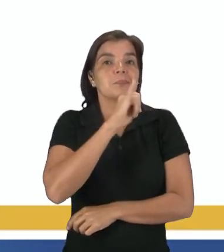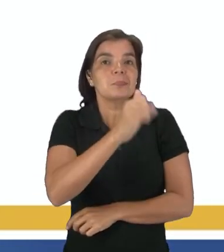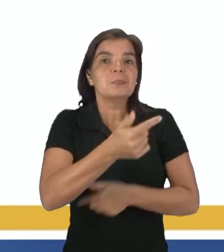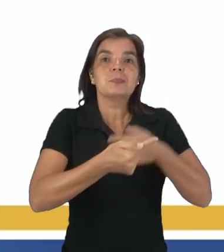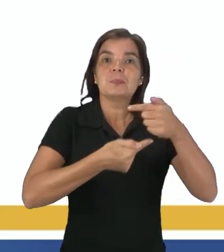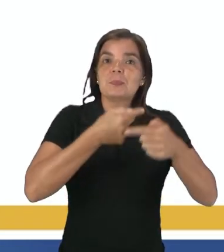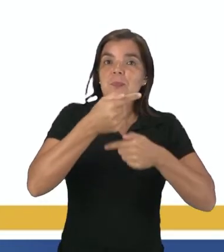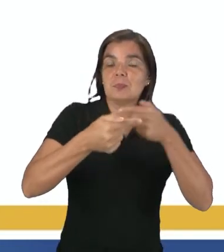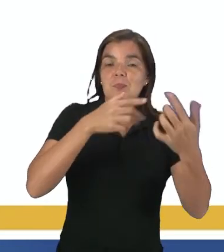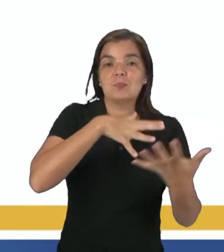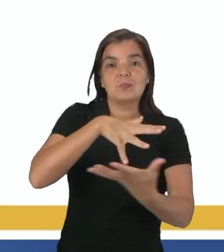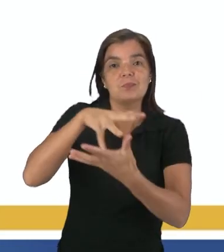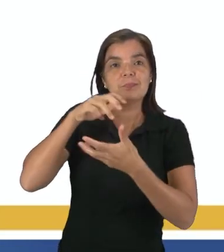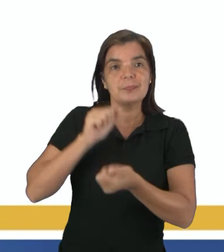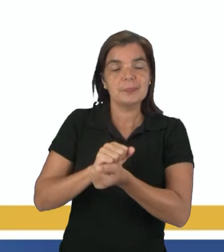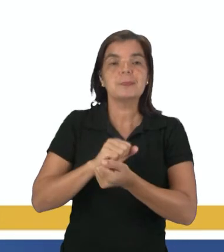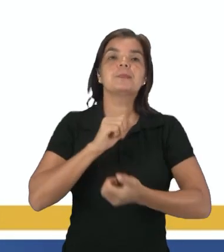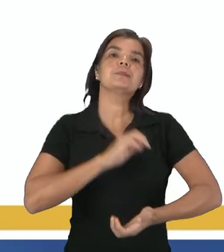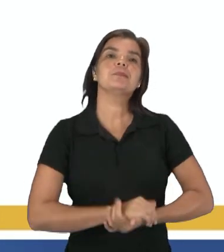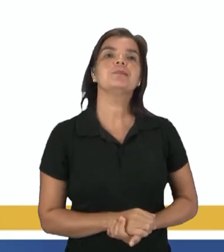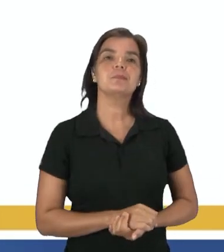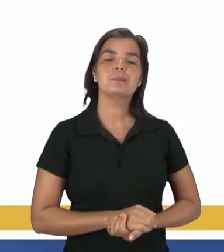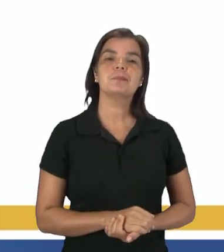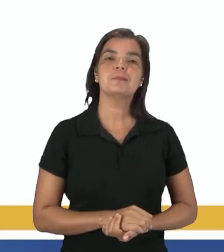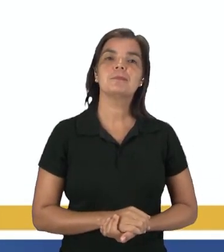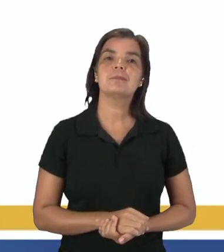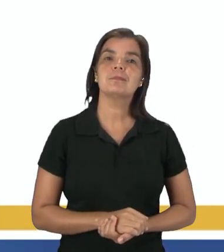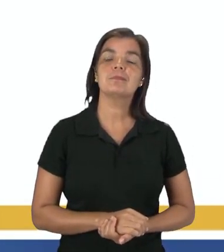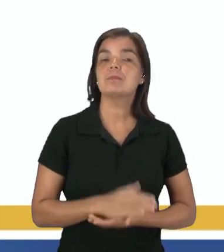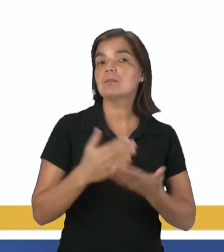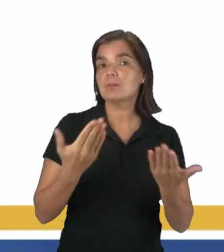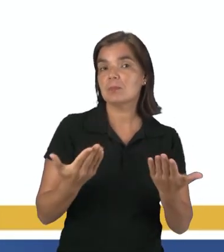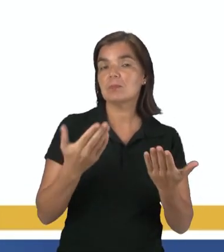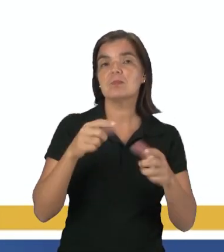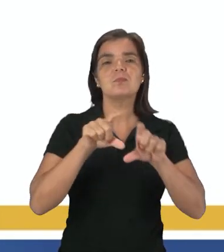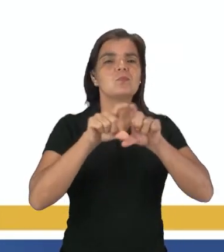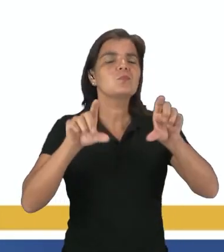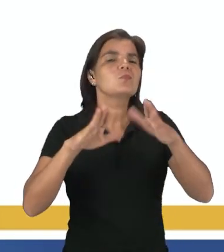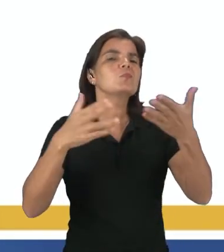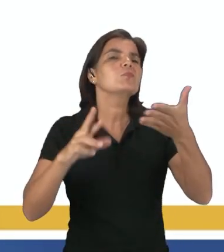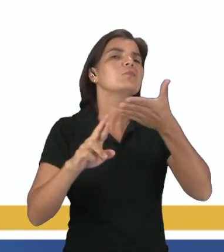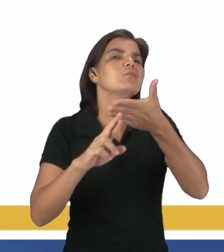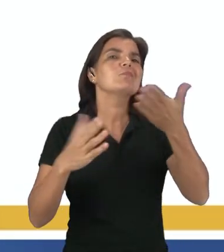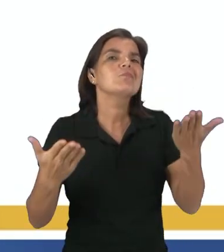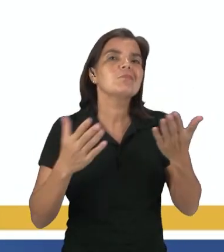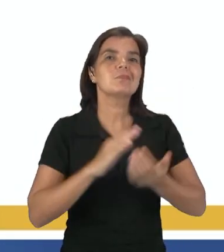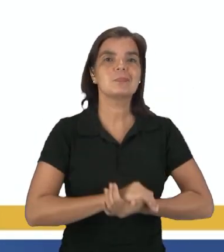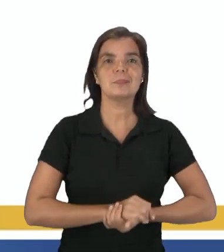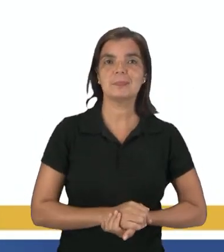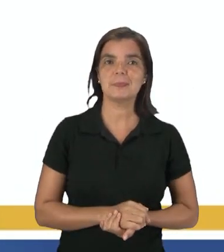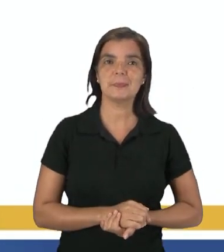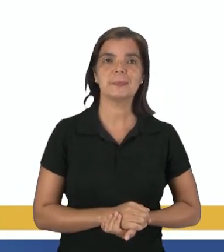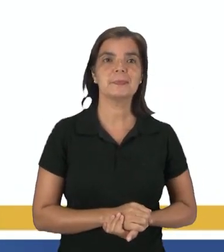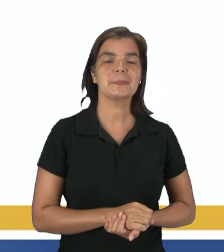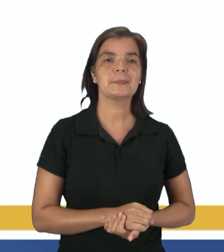por 80% de toda a energia gerada em âmbito mundial. Esse trecho se refere a qual elemento?